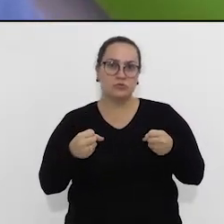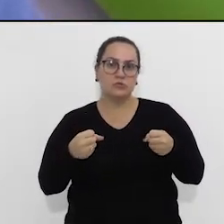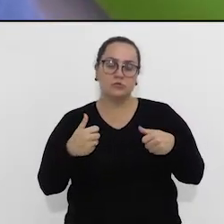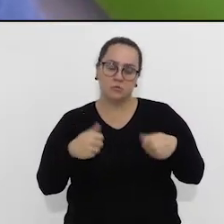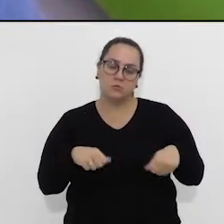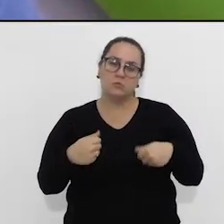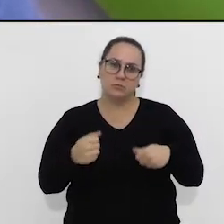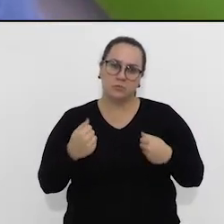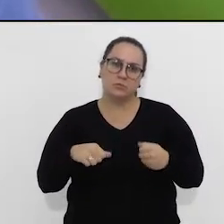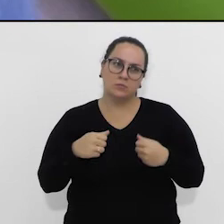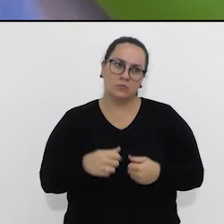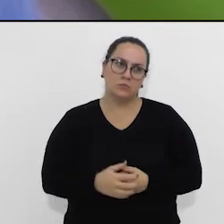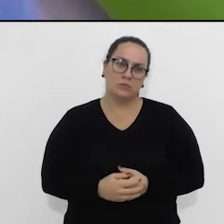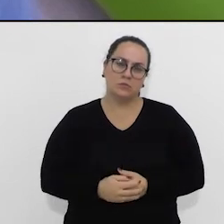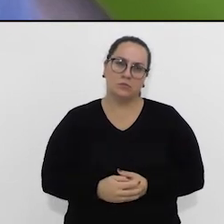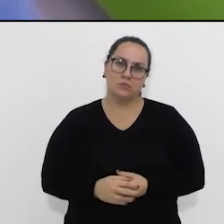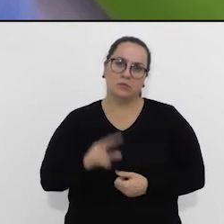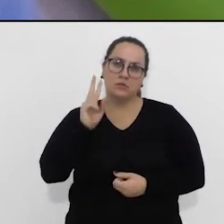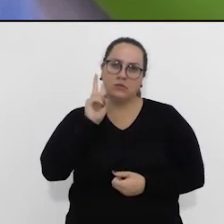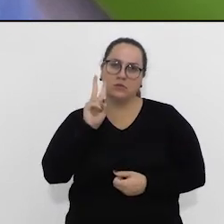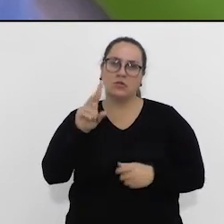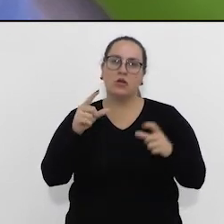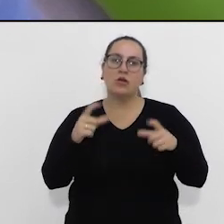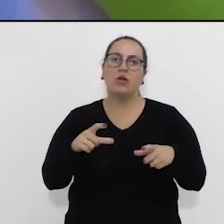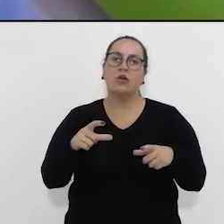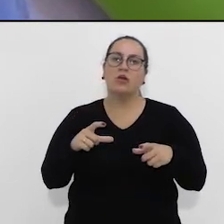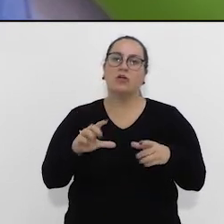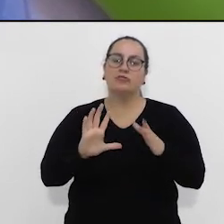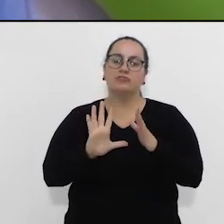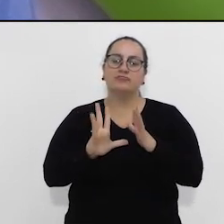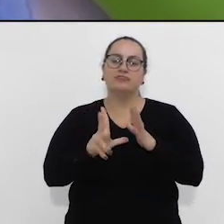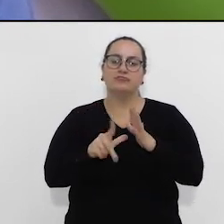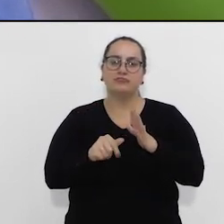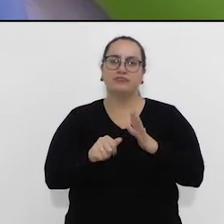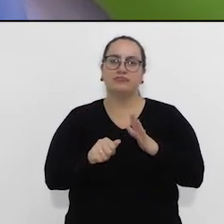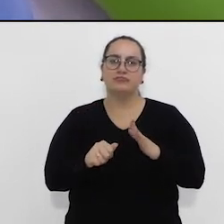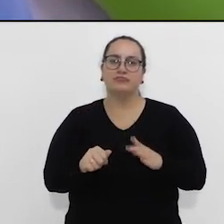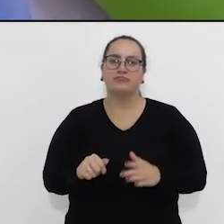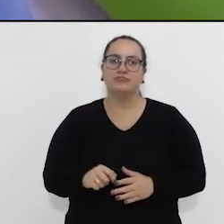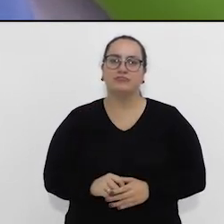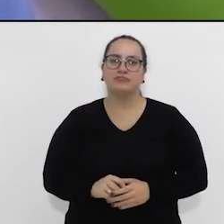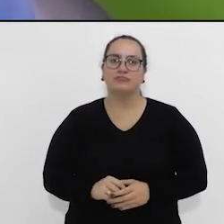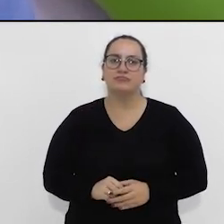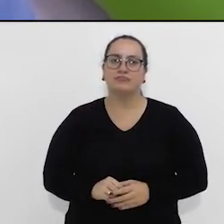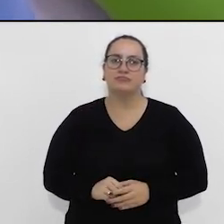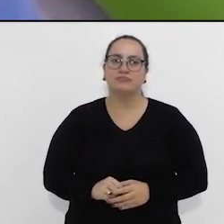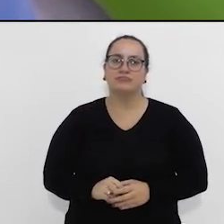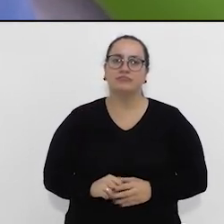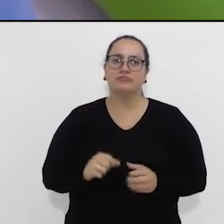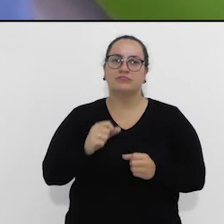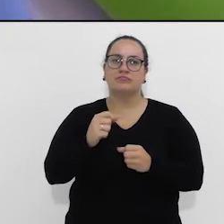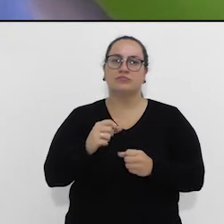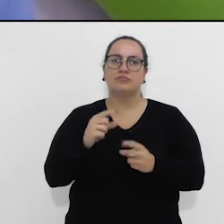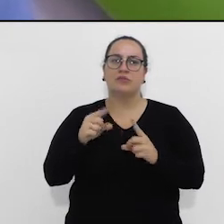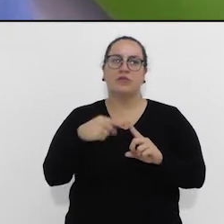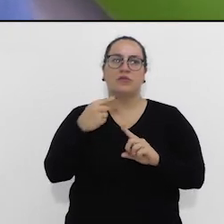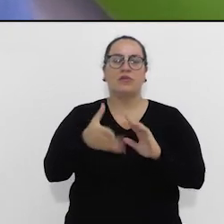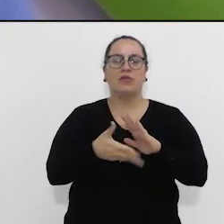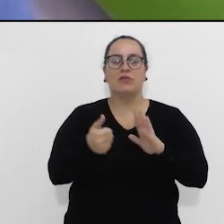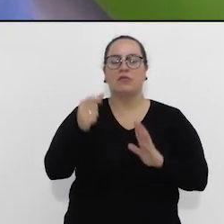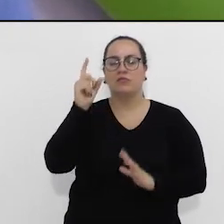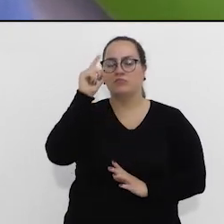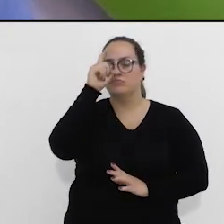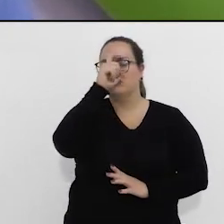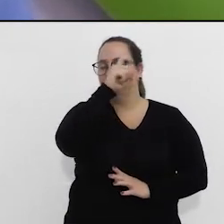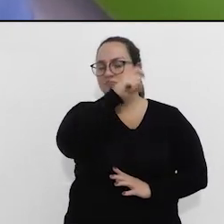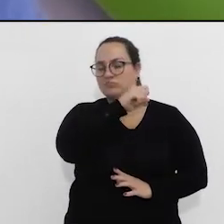deveria ter sim para a gente saber aonde tá porque foi que o rombo tão grande e vamos que eu acho que nós vamos pegar Talvez uma dívida enorme na